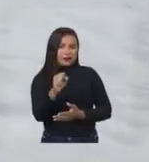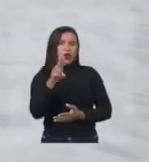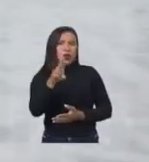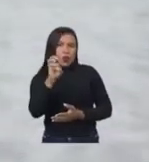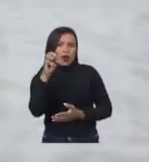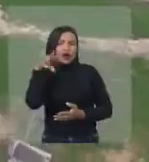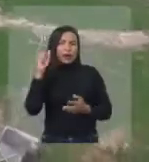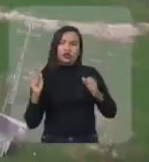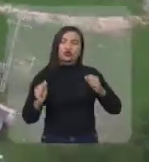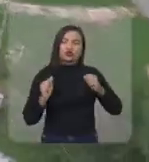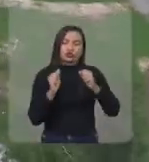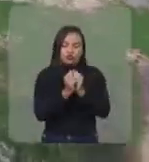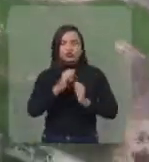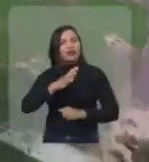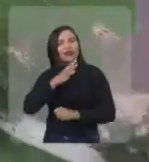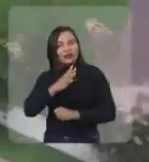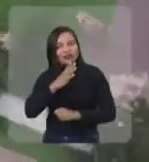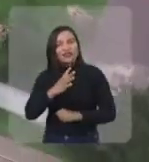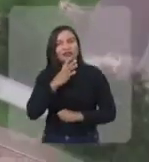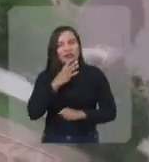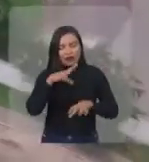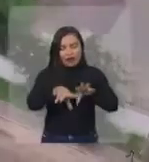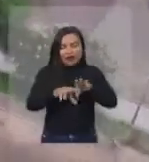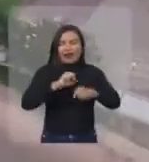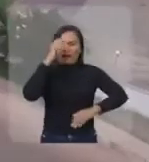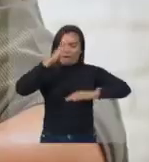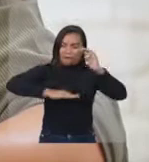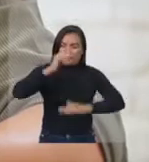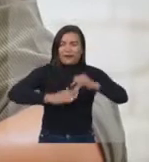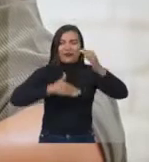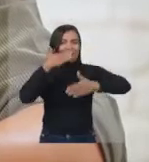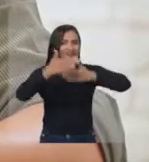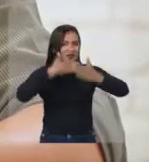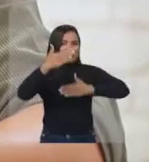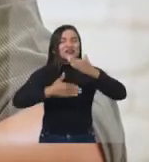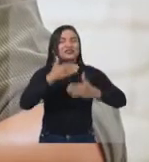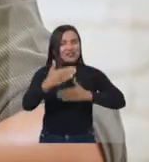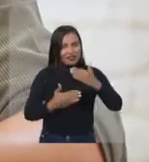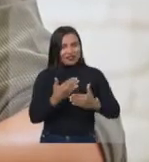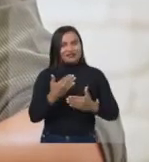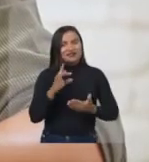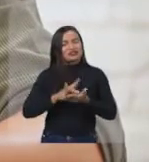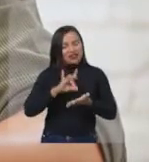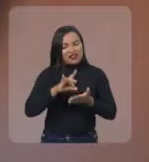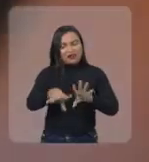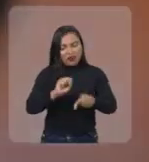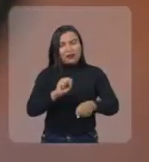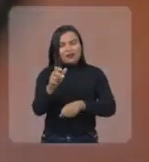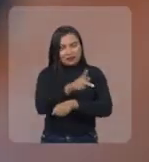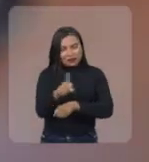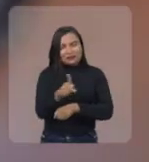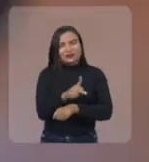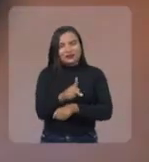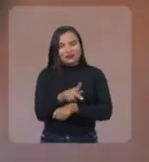do conhecimento, do aprimoramento, do aperfeiçoamento profissional e, é claro, da formação de professores.